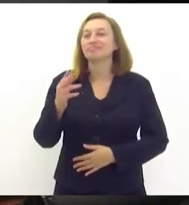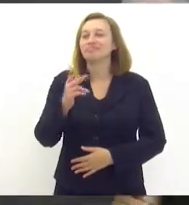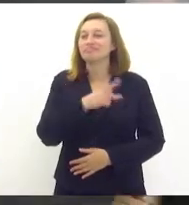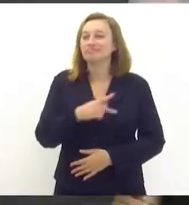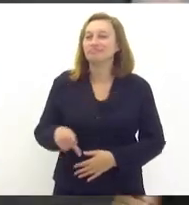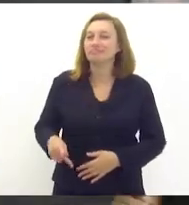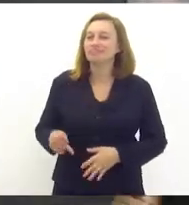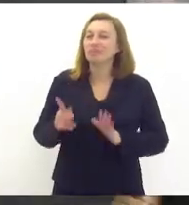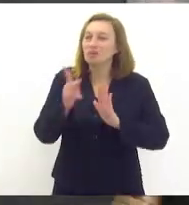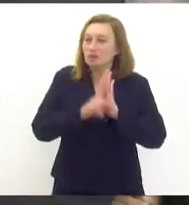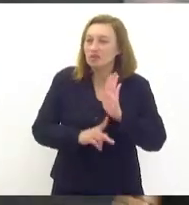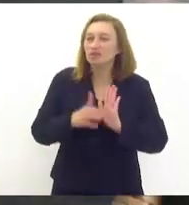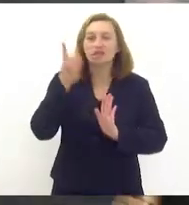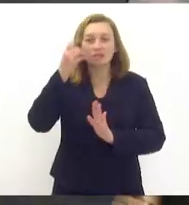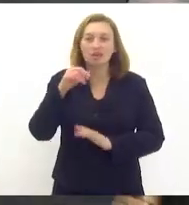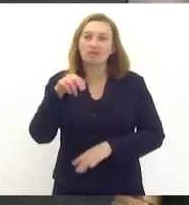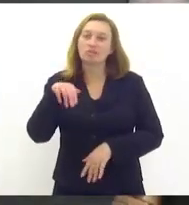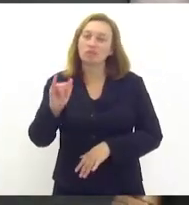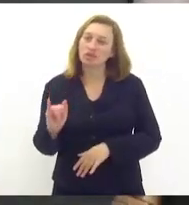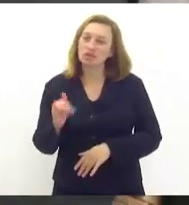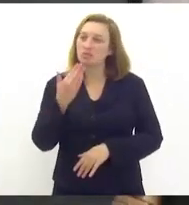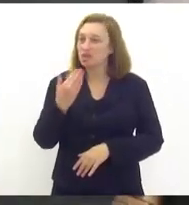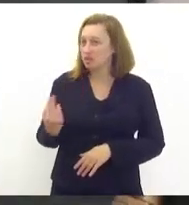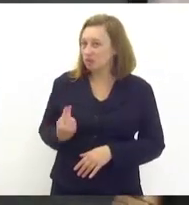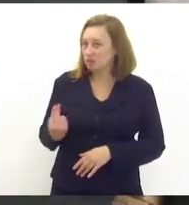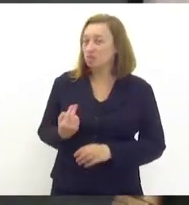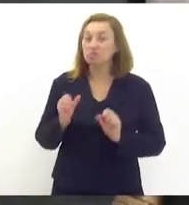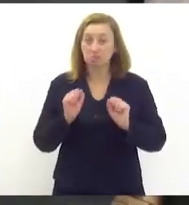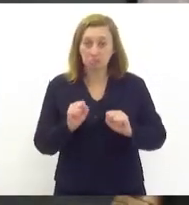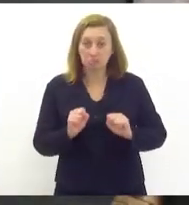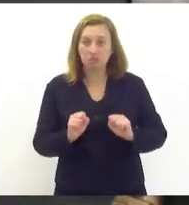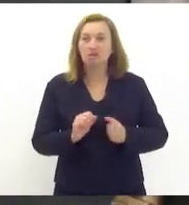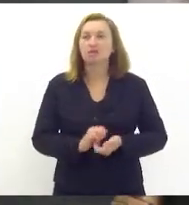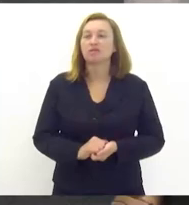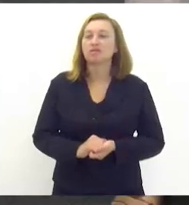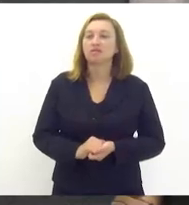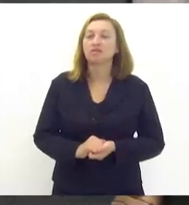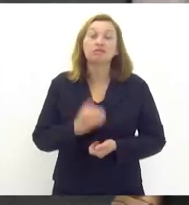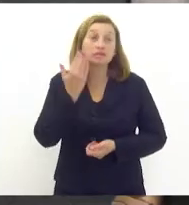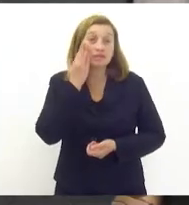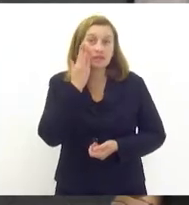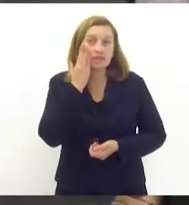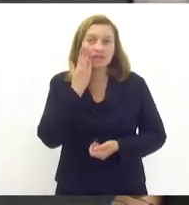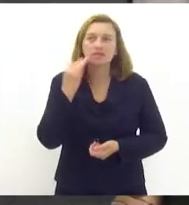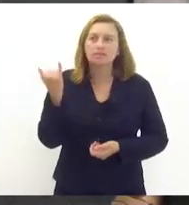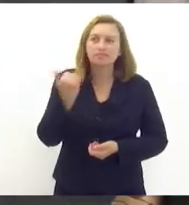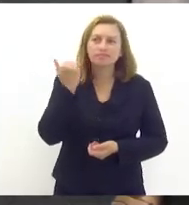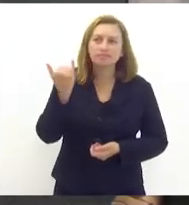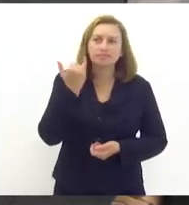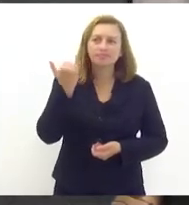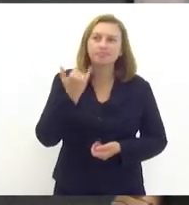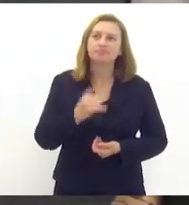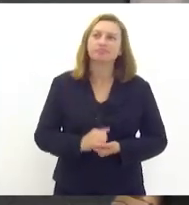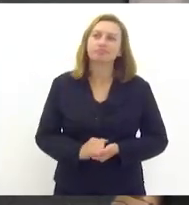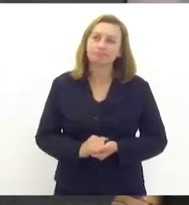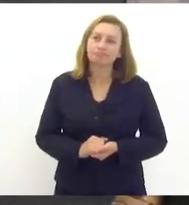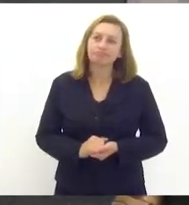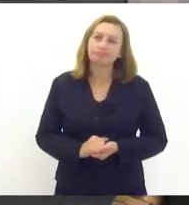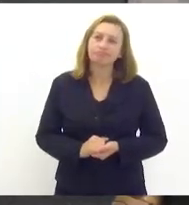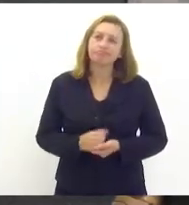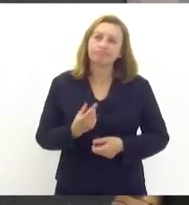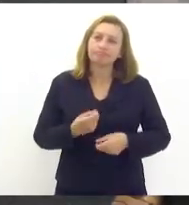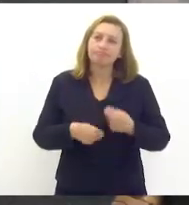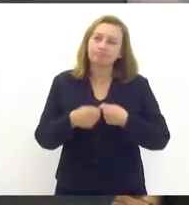munir Neto inclusive solicitar também ao co-autoria se for possível entendendo a importância disso para